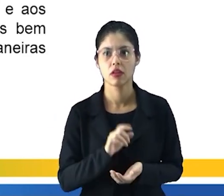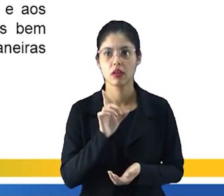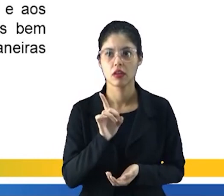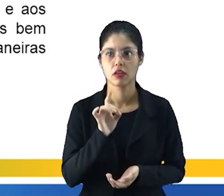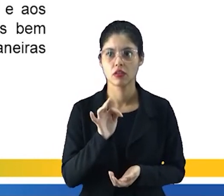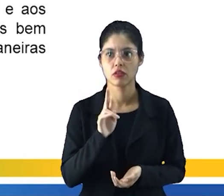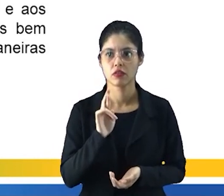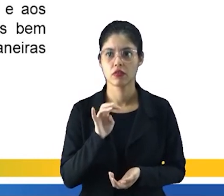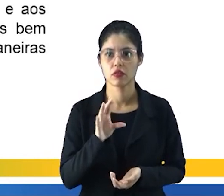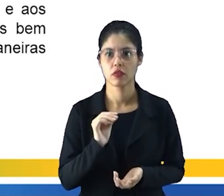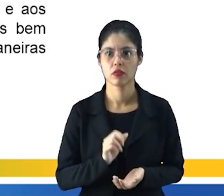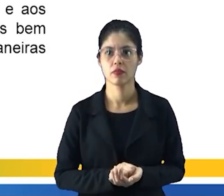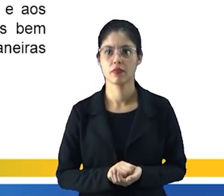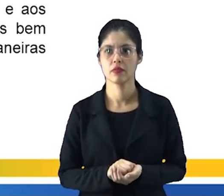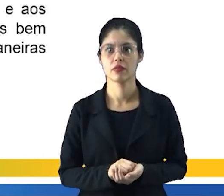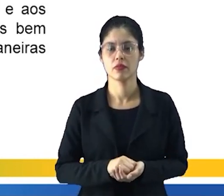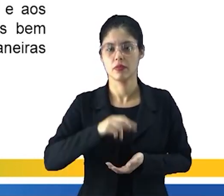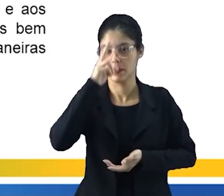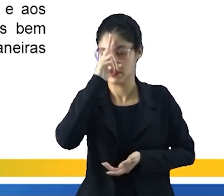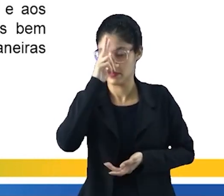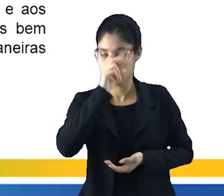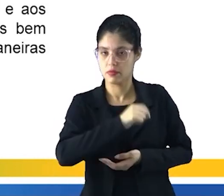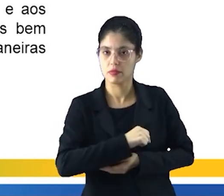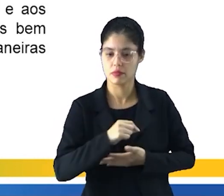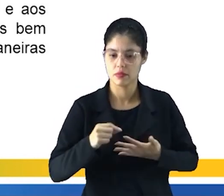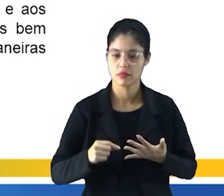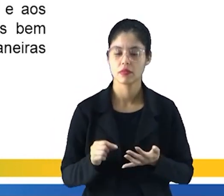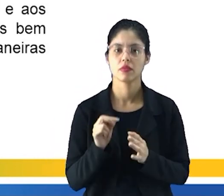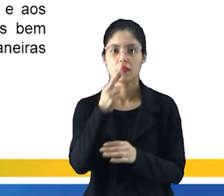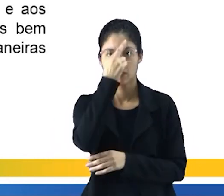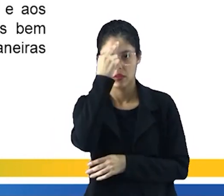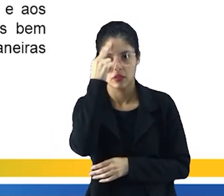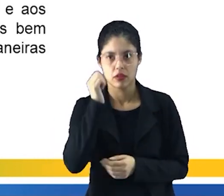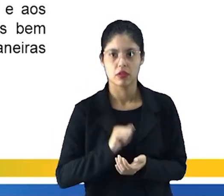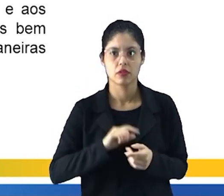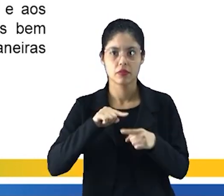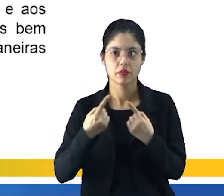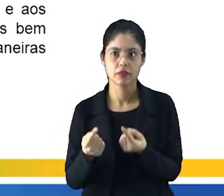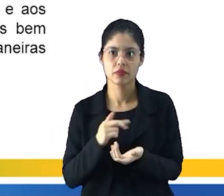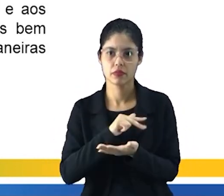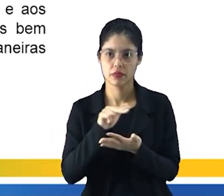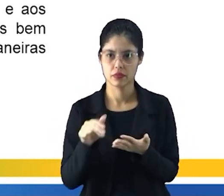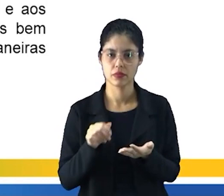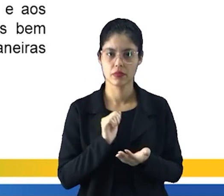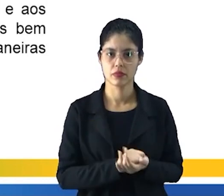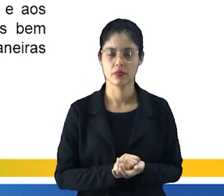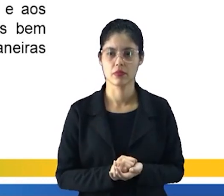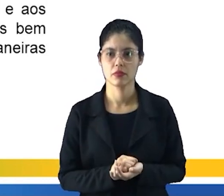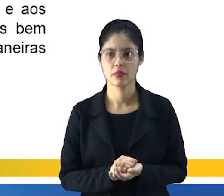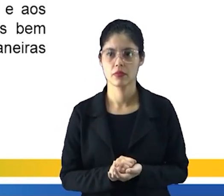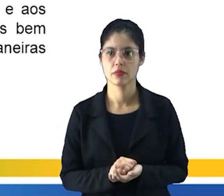defunto, quase lembra a variação histórica, né? Mas é variação